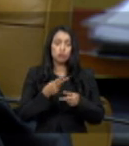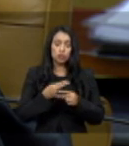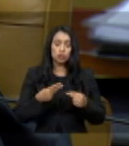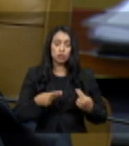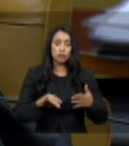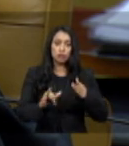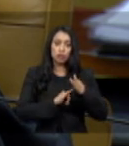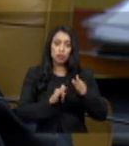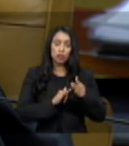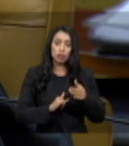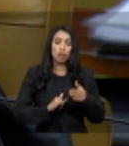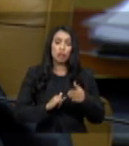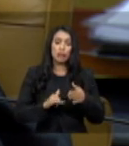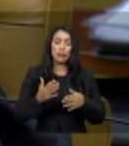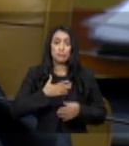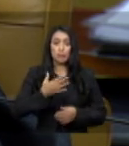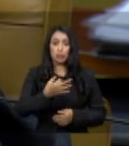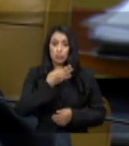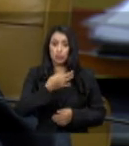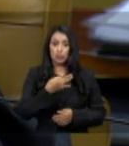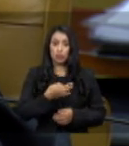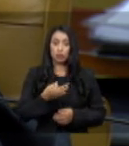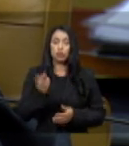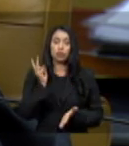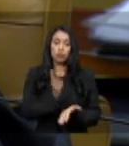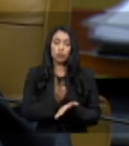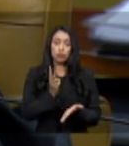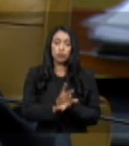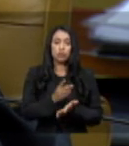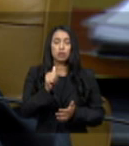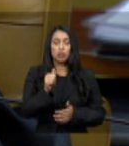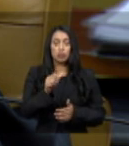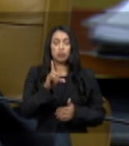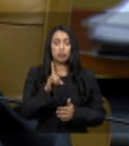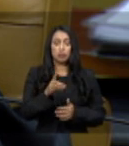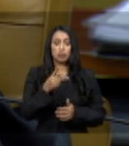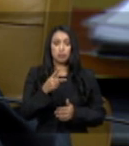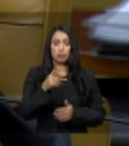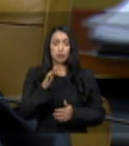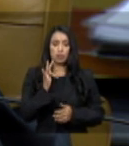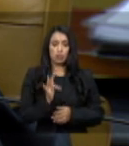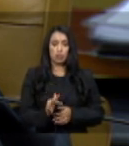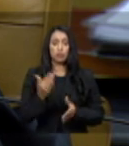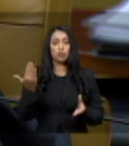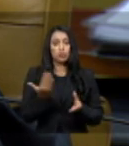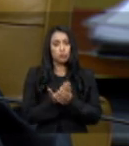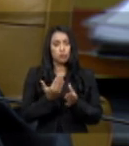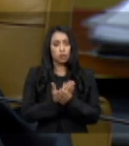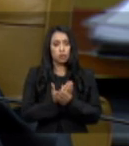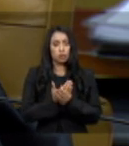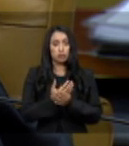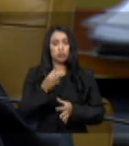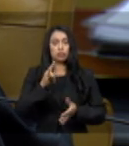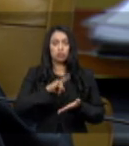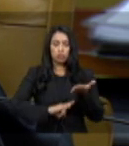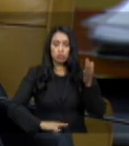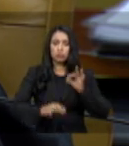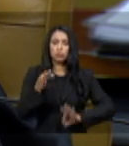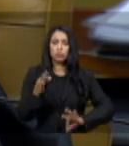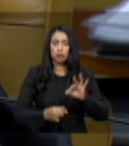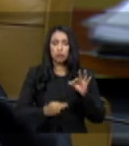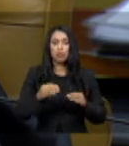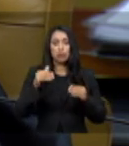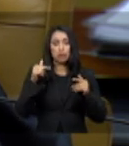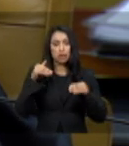mantida ainda a depressa e nós estamos num processo objetivo de jurisdição constitucional é